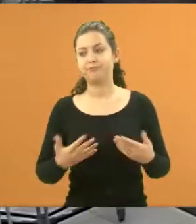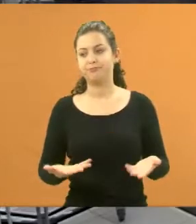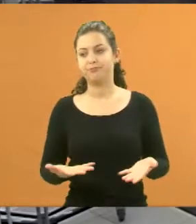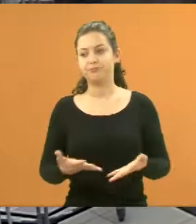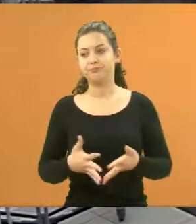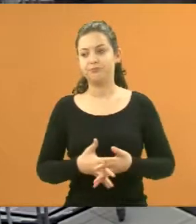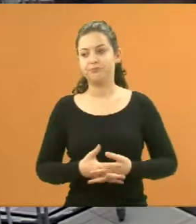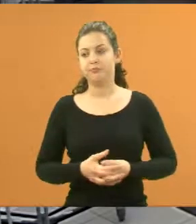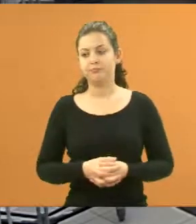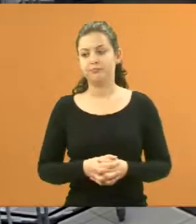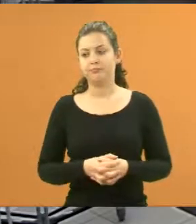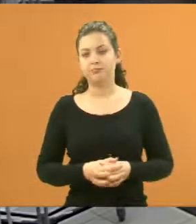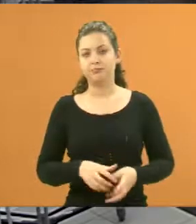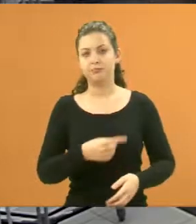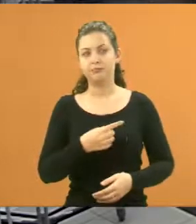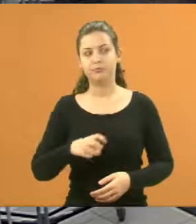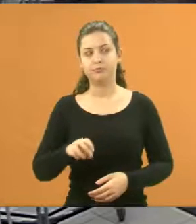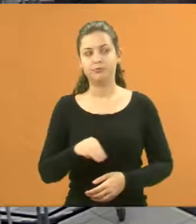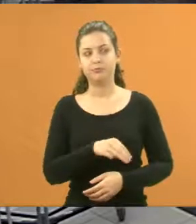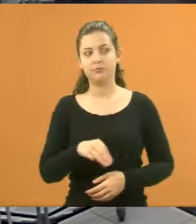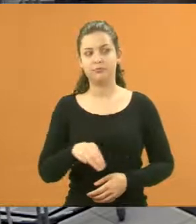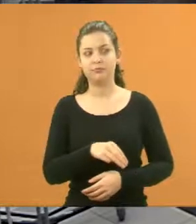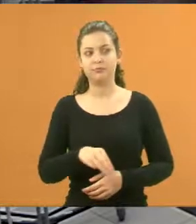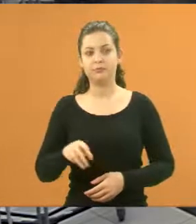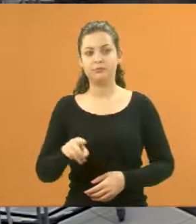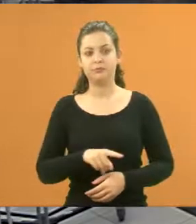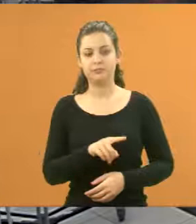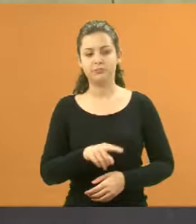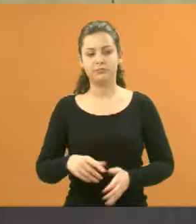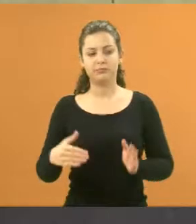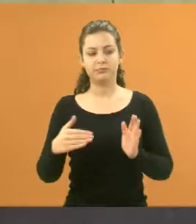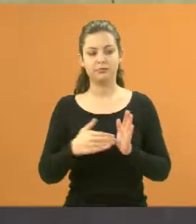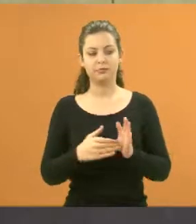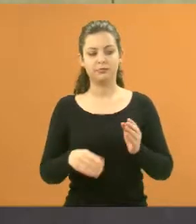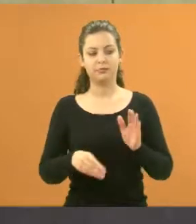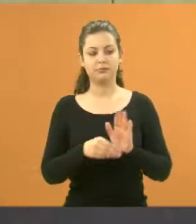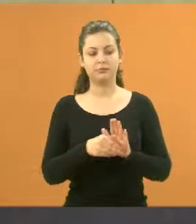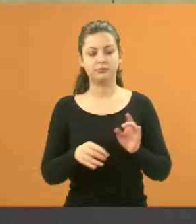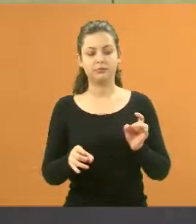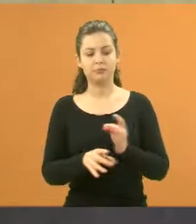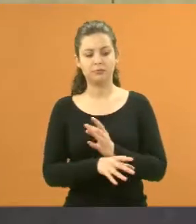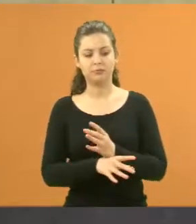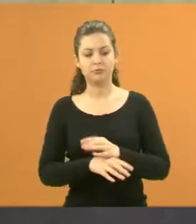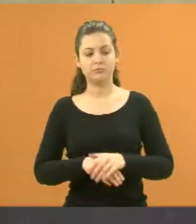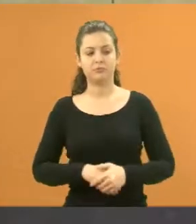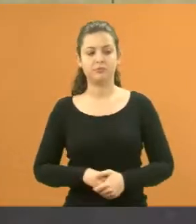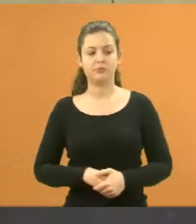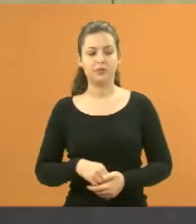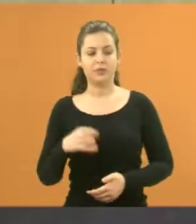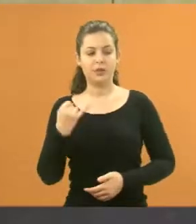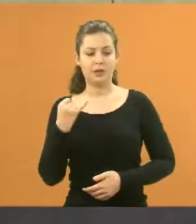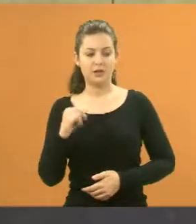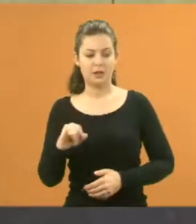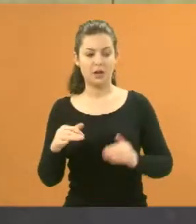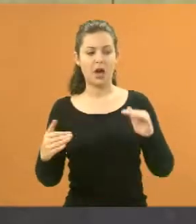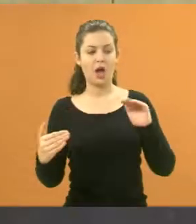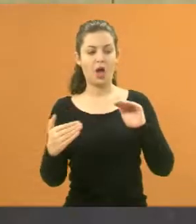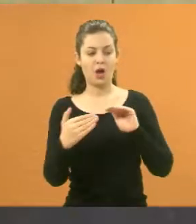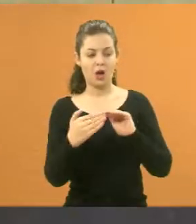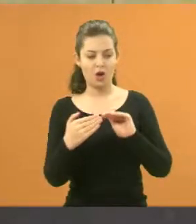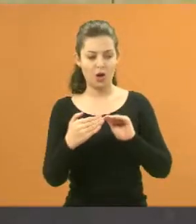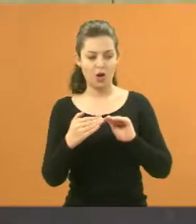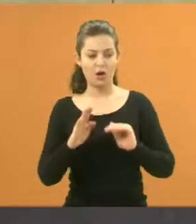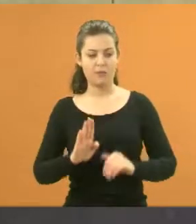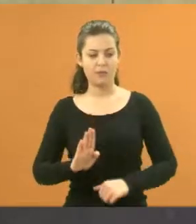vamos 15 minutos até ver a emenda de suspensão. Os que forem